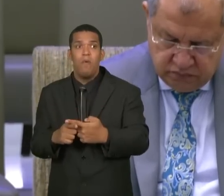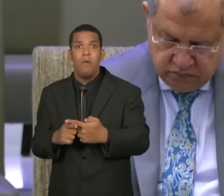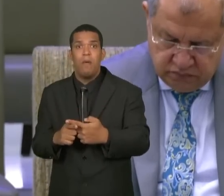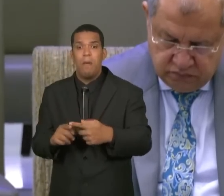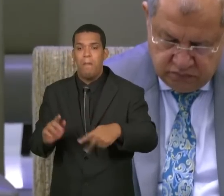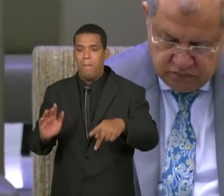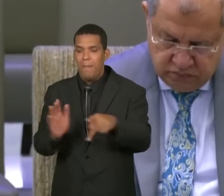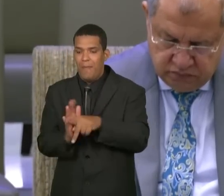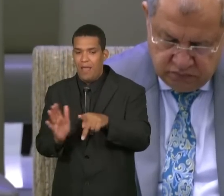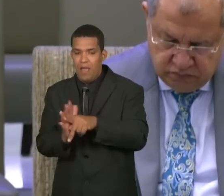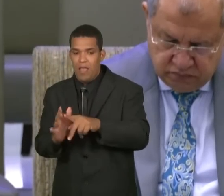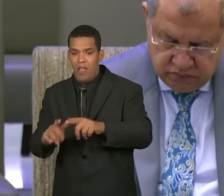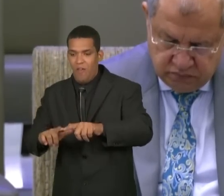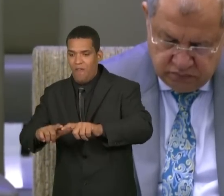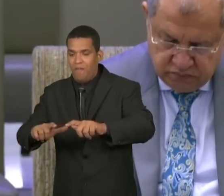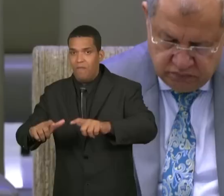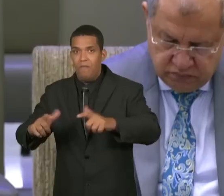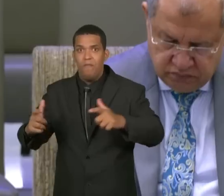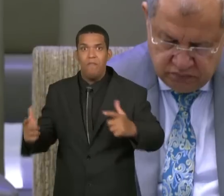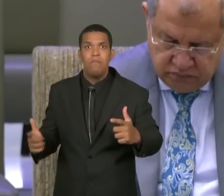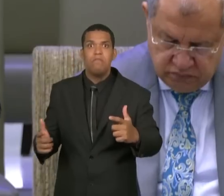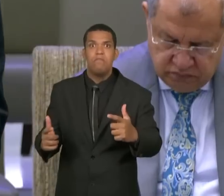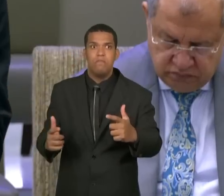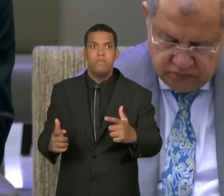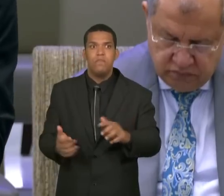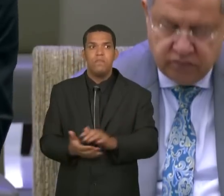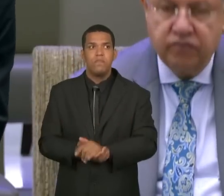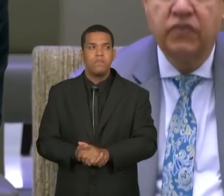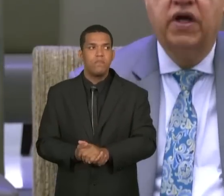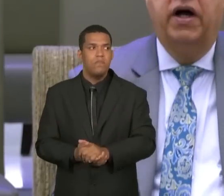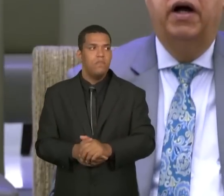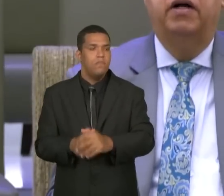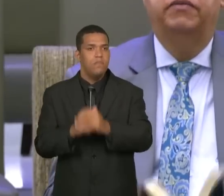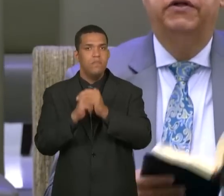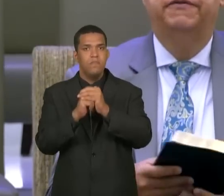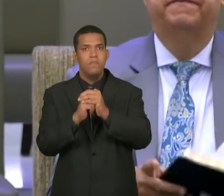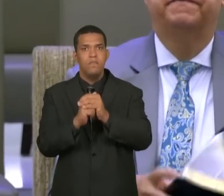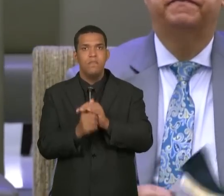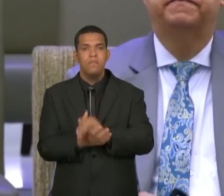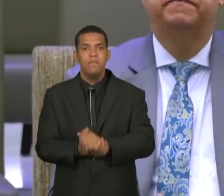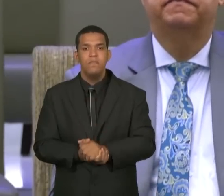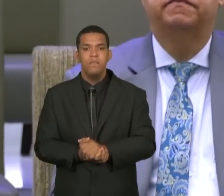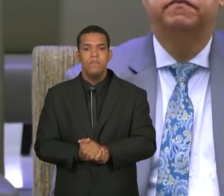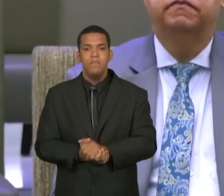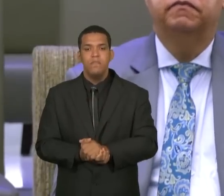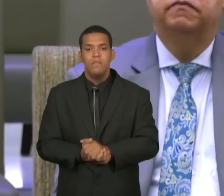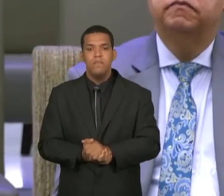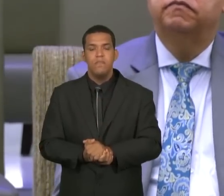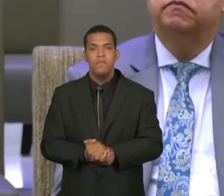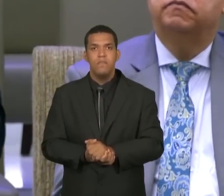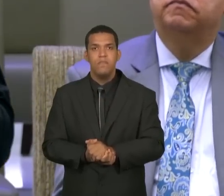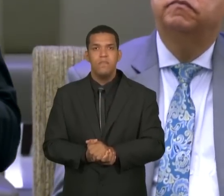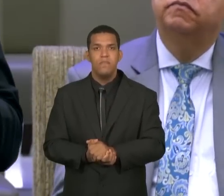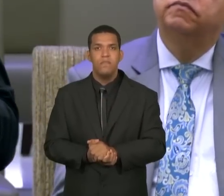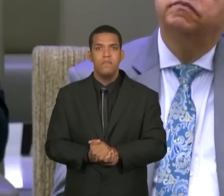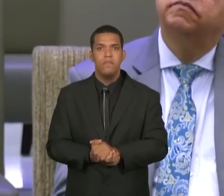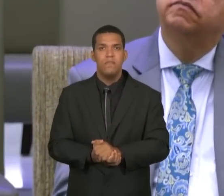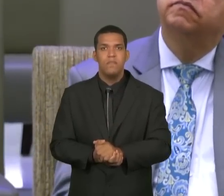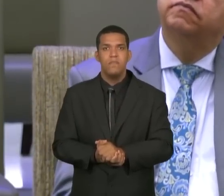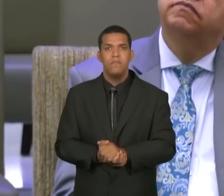muitas propriedades quantos podem dizer amém meus amados eu gostaria